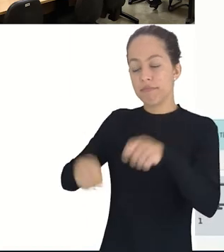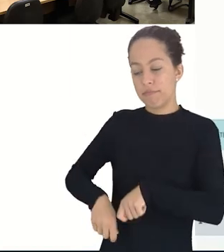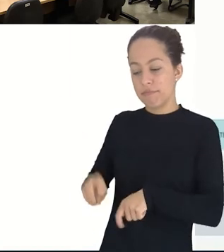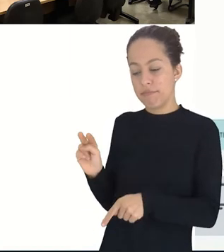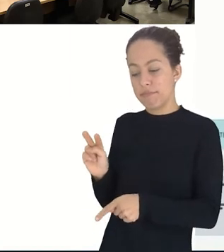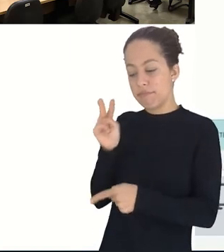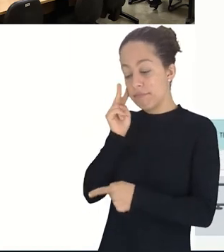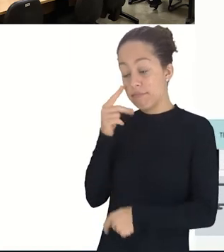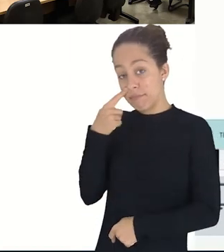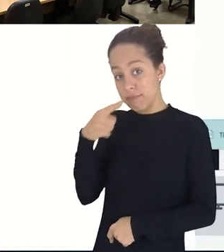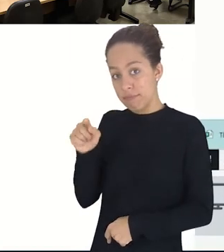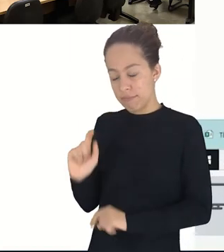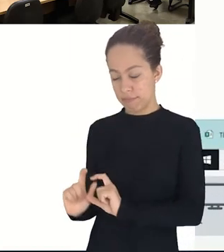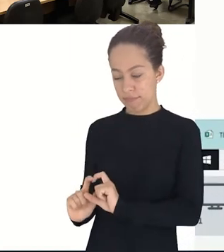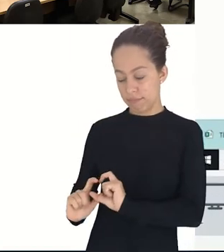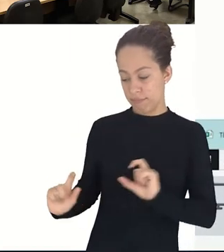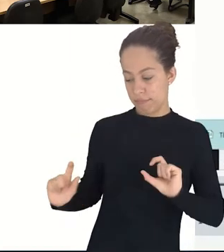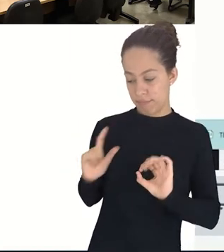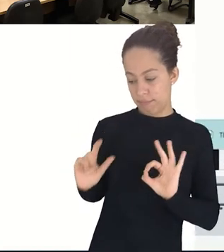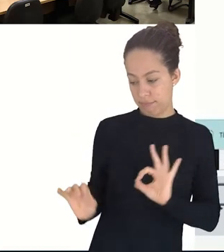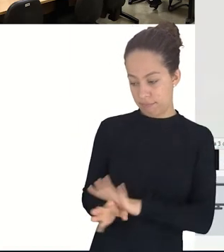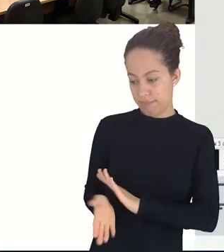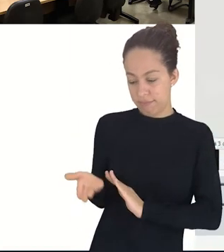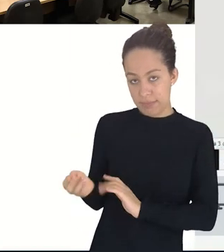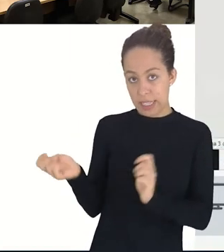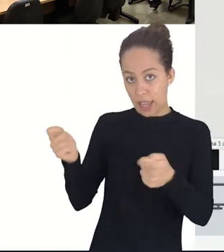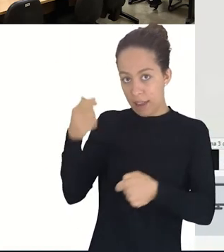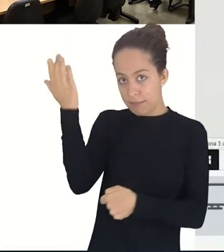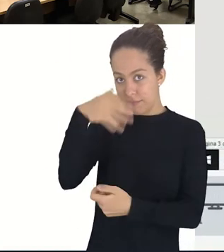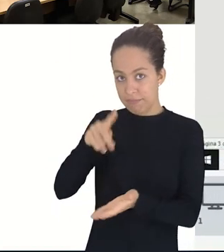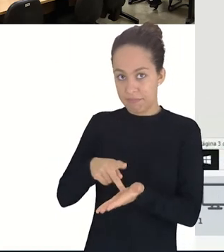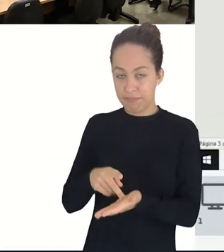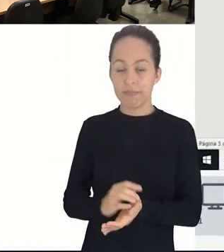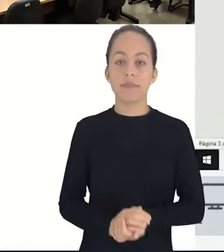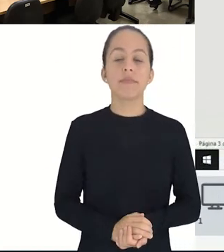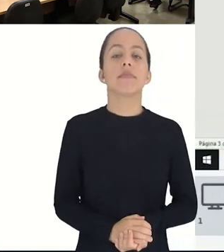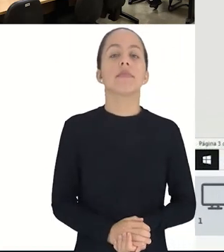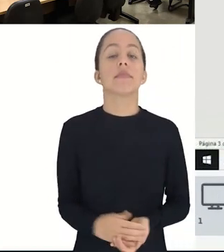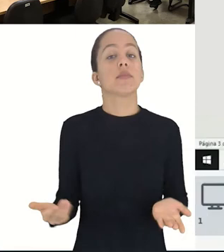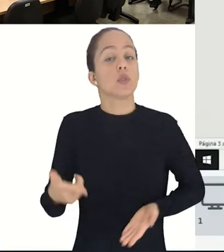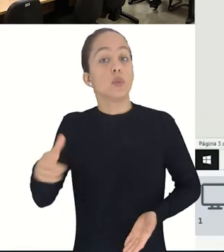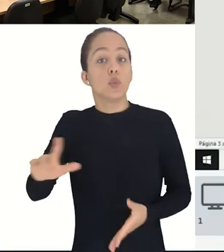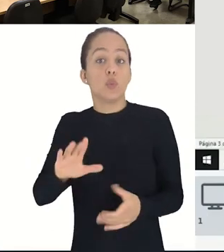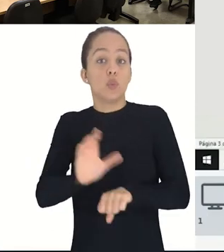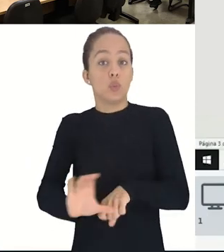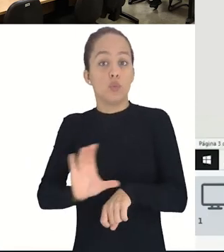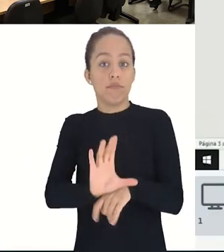aqui. Vamos então para o próximo curso a ser sorteado.